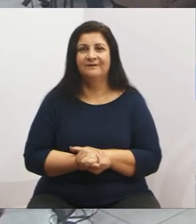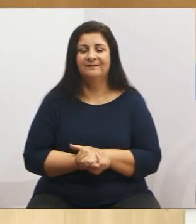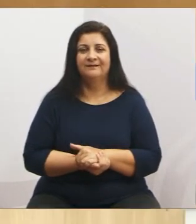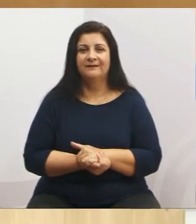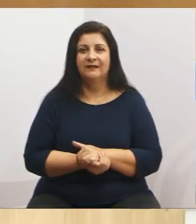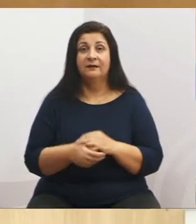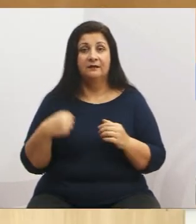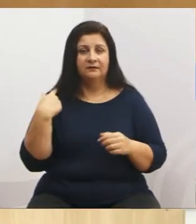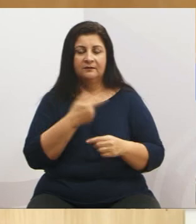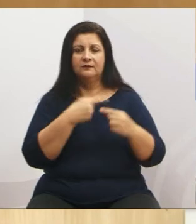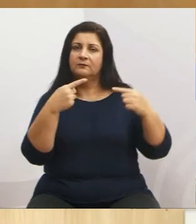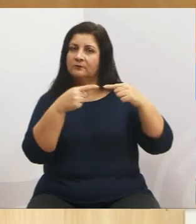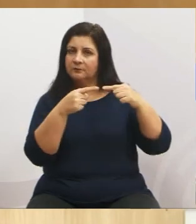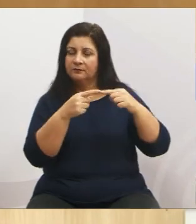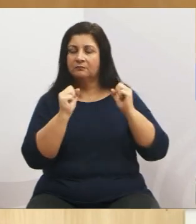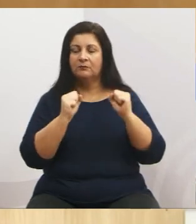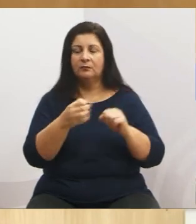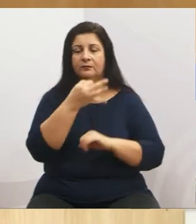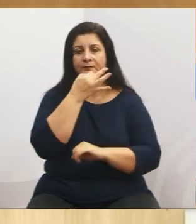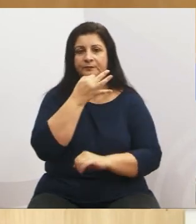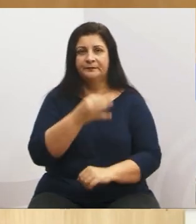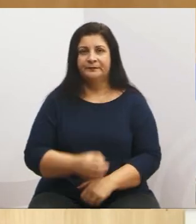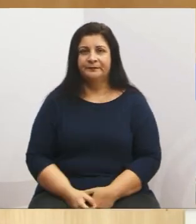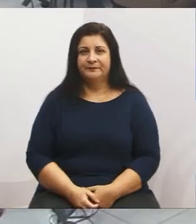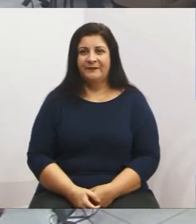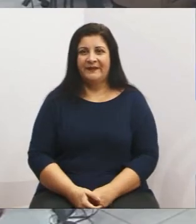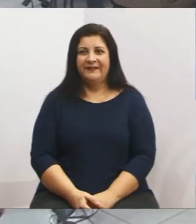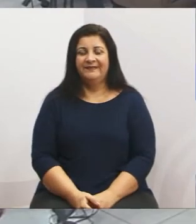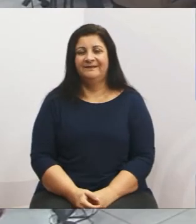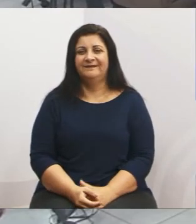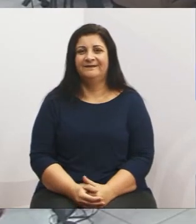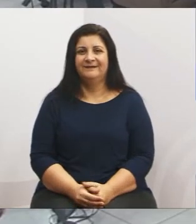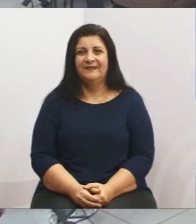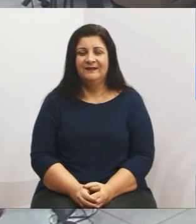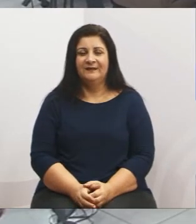objetivos. E o projeto continua em discussão.